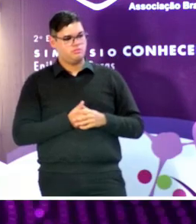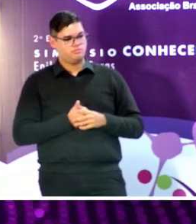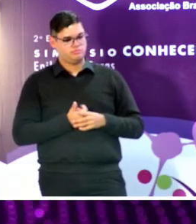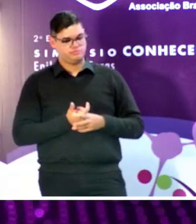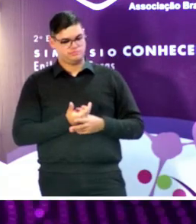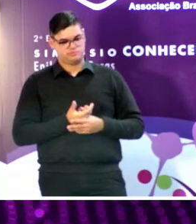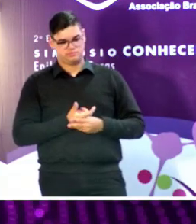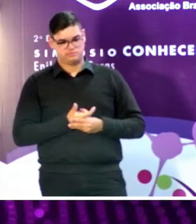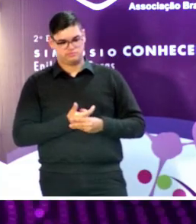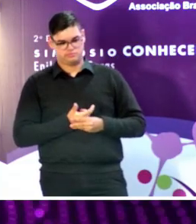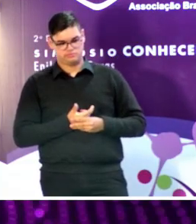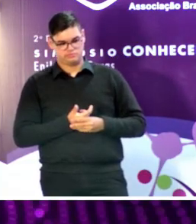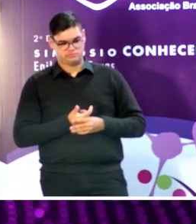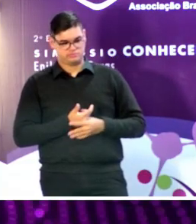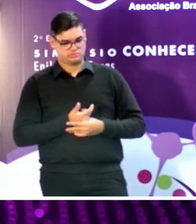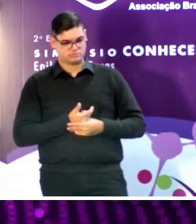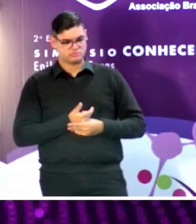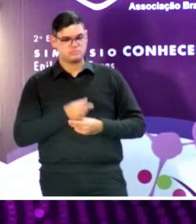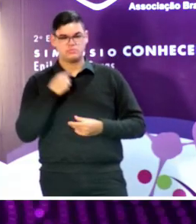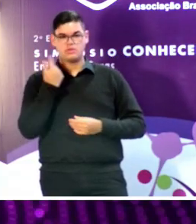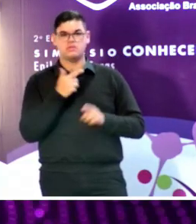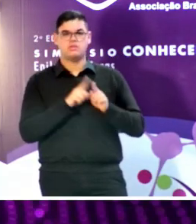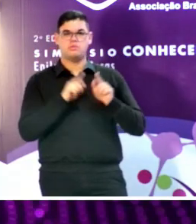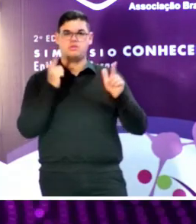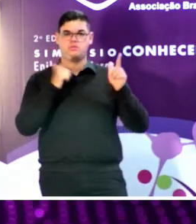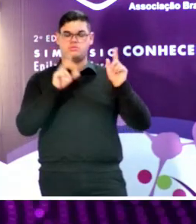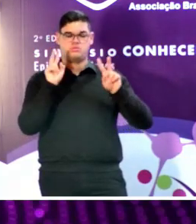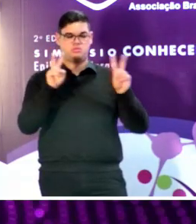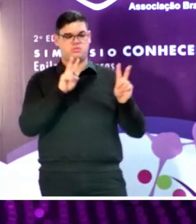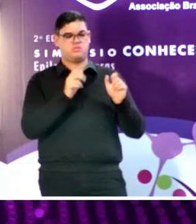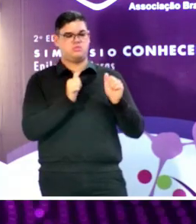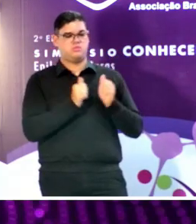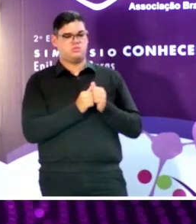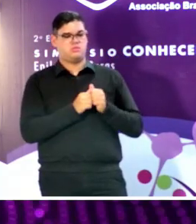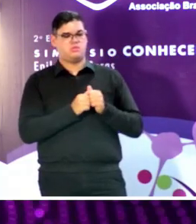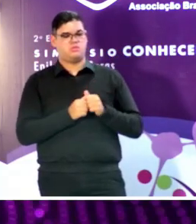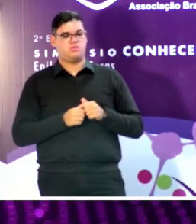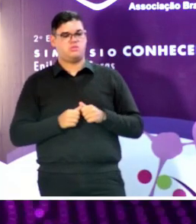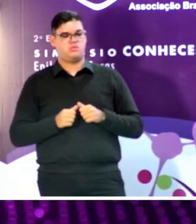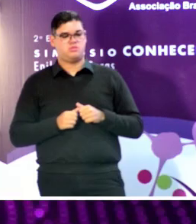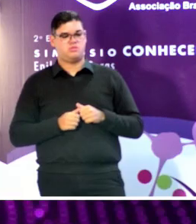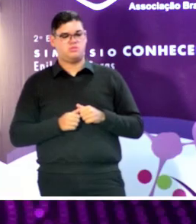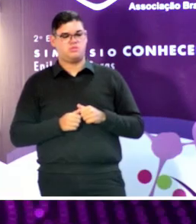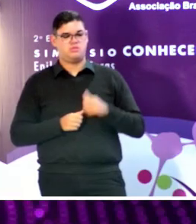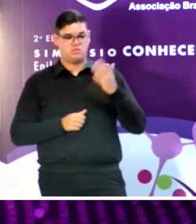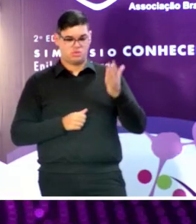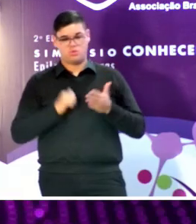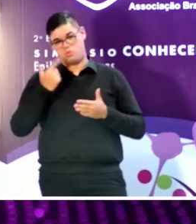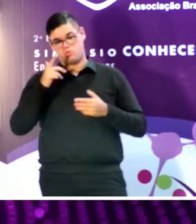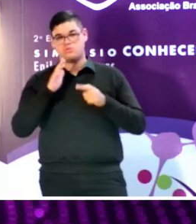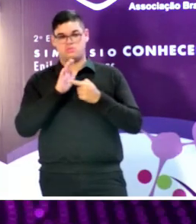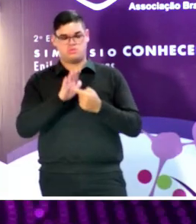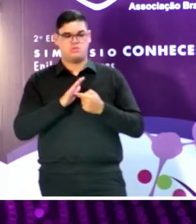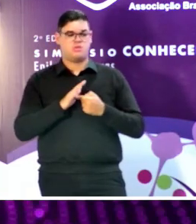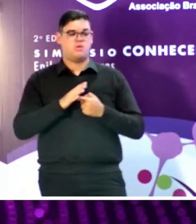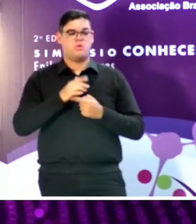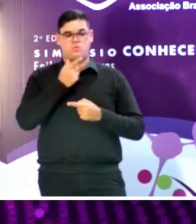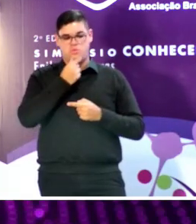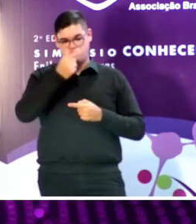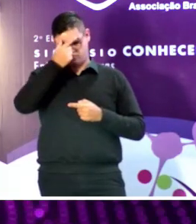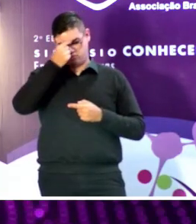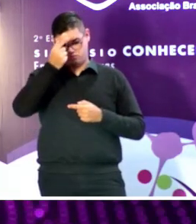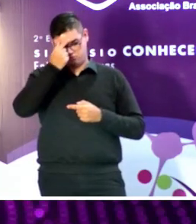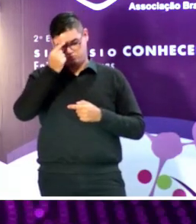A gente também conseguiu, com o professor Steven Klepcott, que é da Universidade de Leeds, ele mandou lá para a universidade